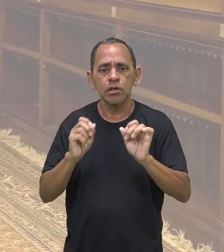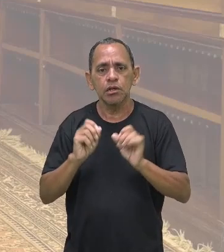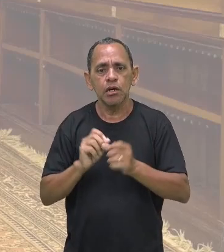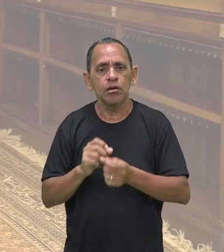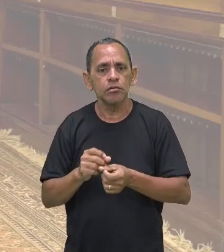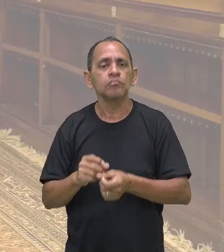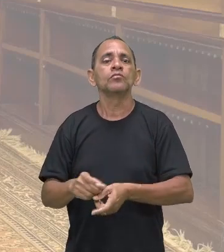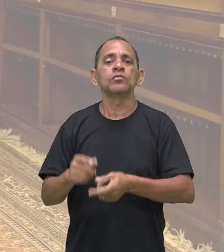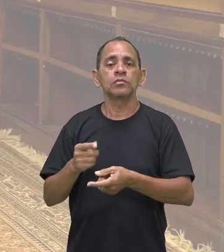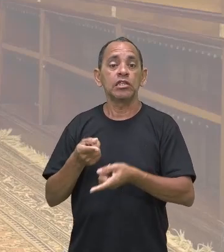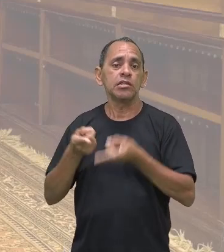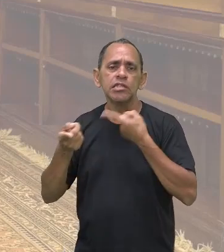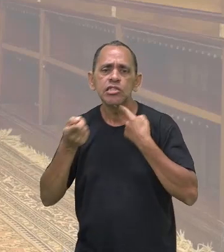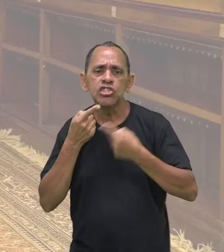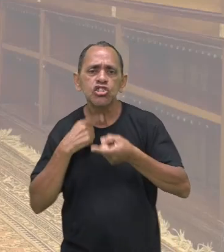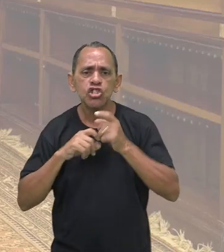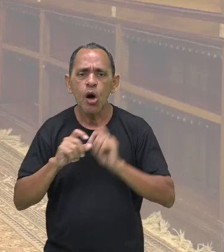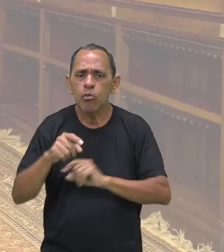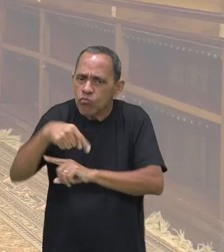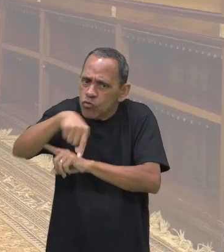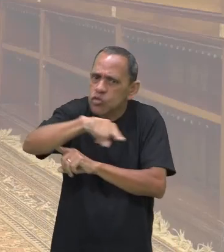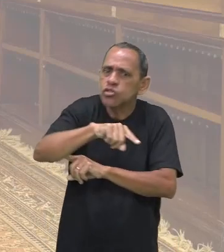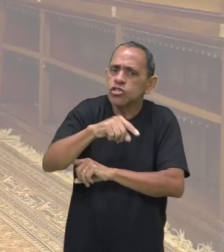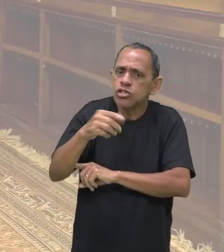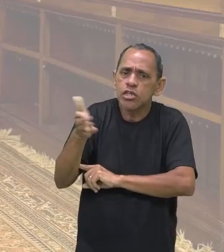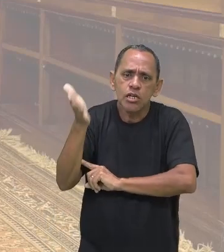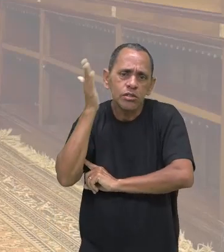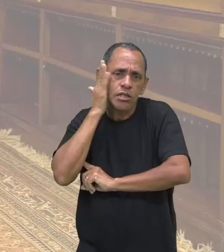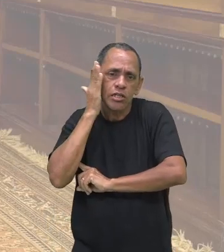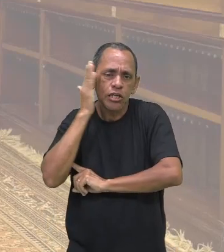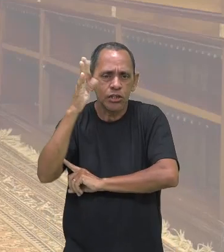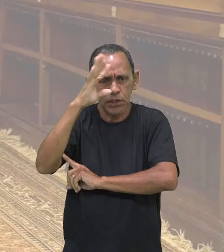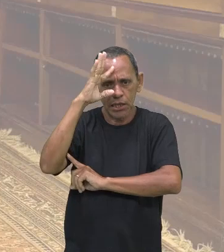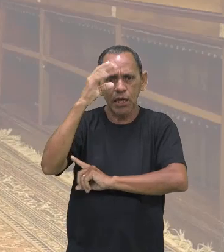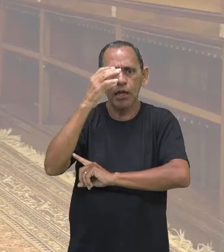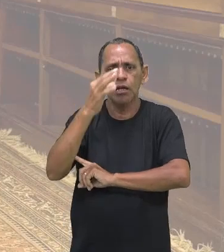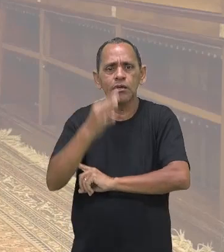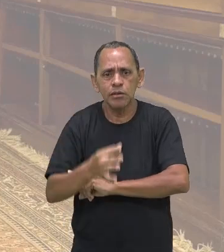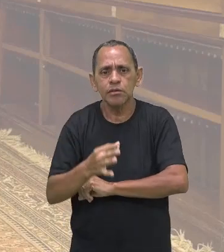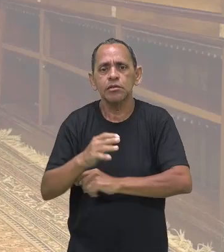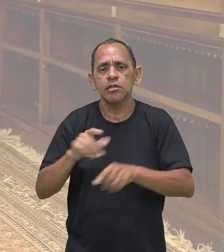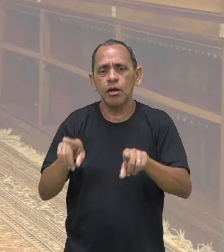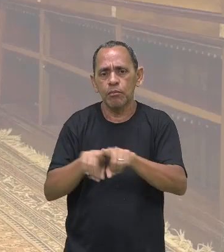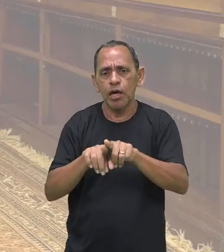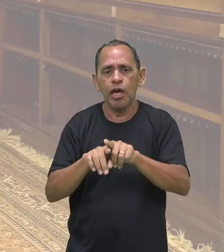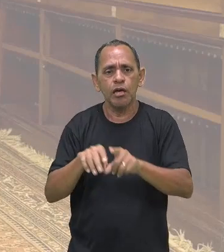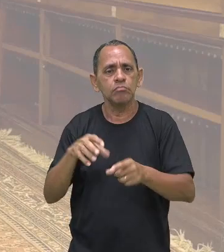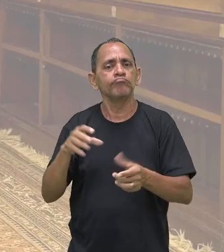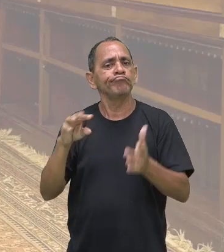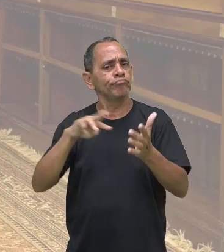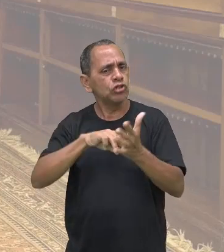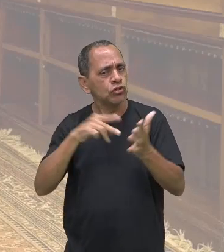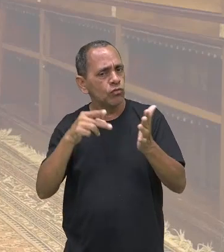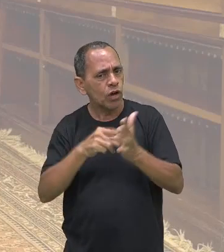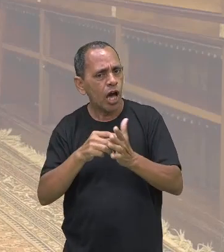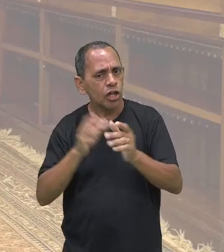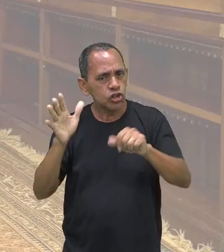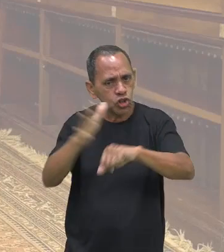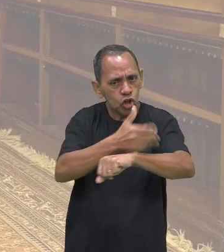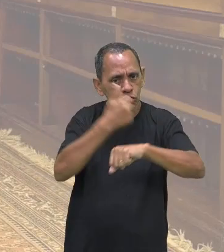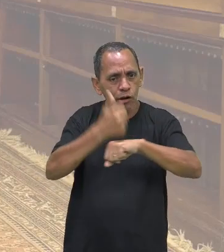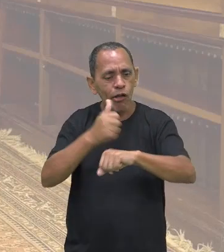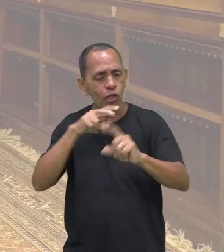desejamos que você compreenda, que o sentido da colonização, na visão de Caio Prado